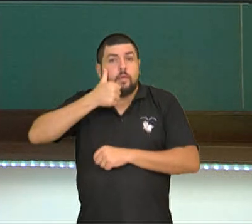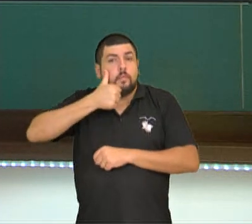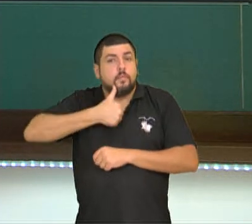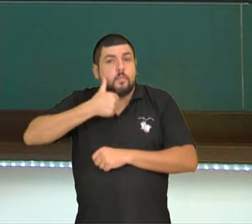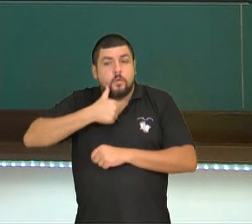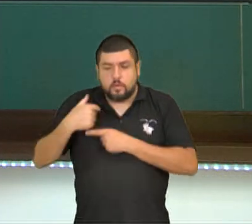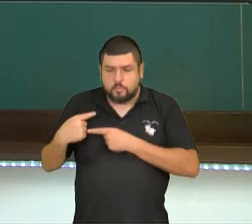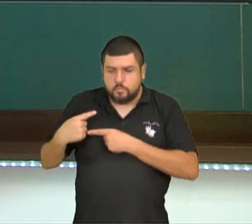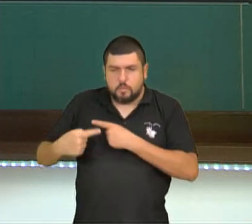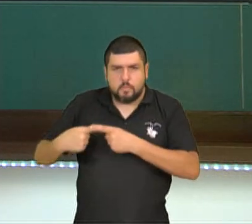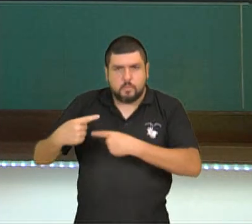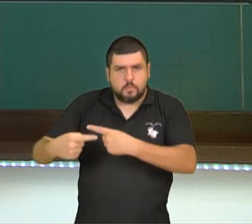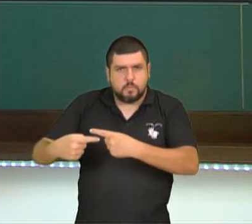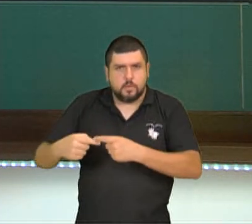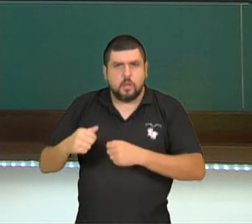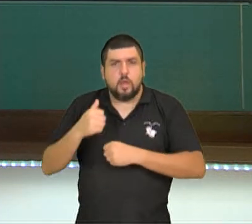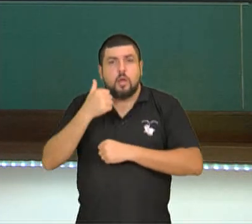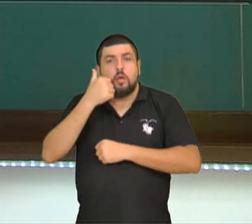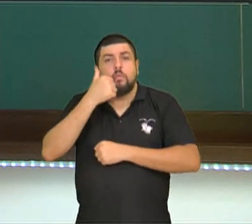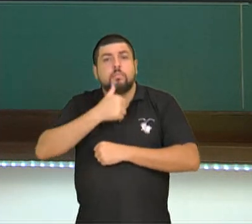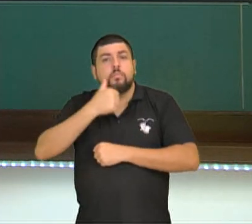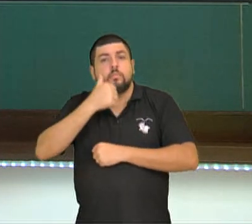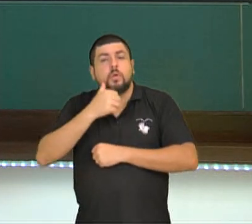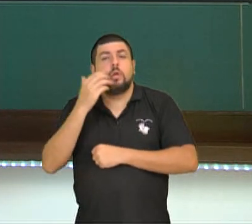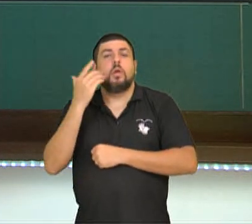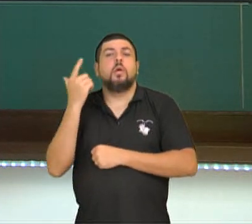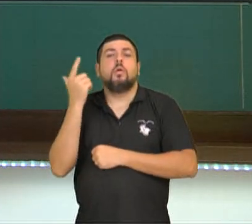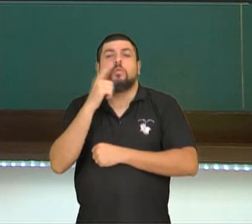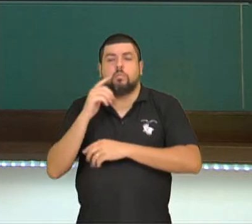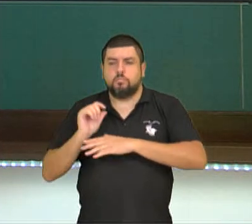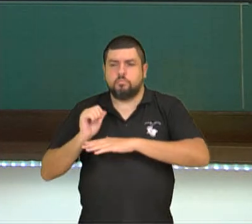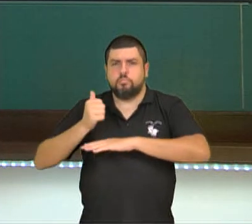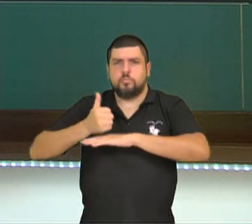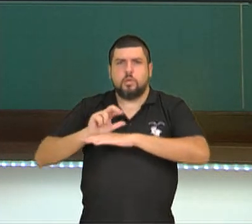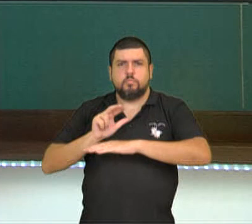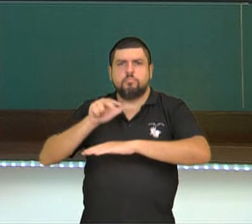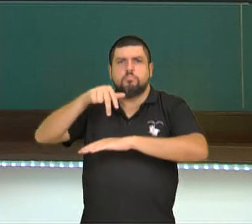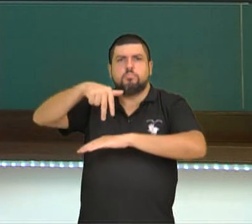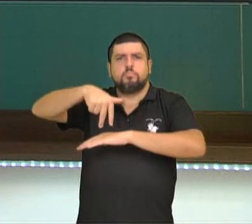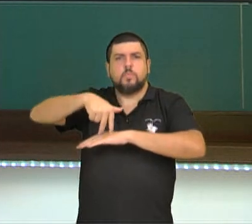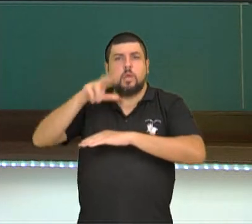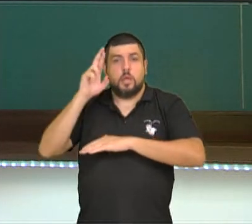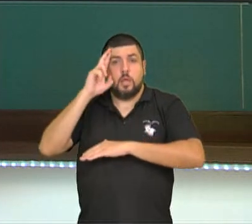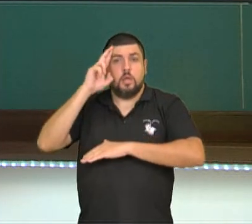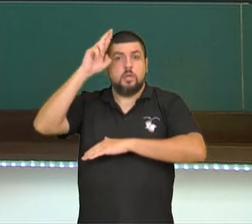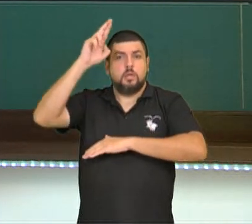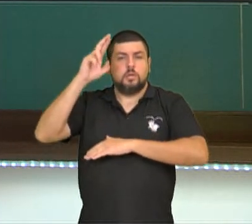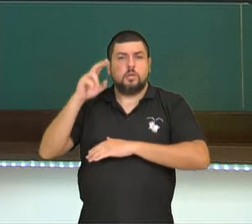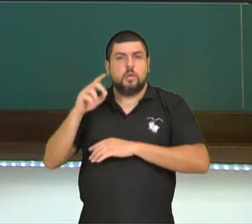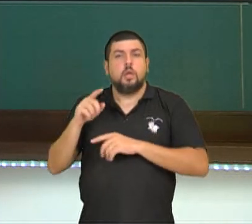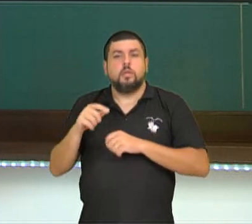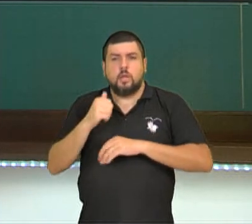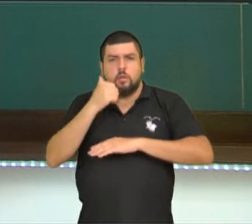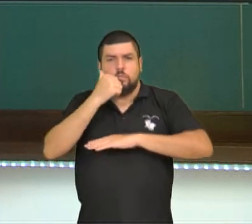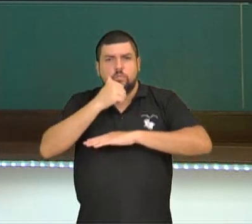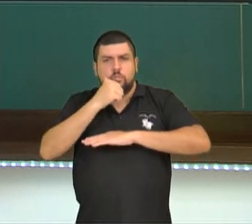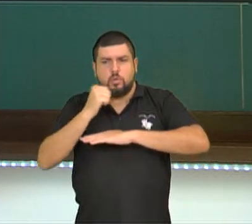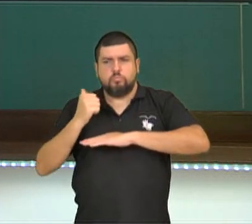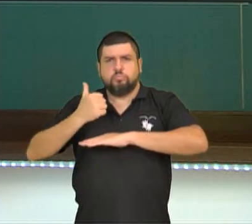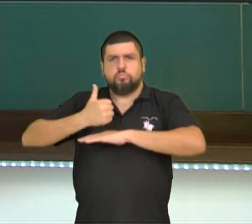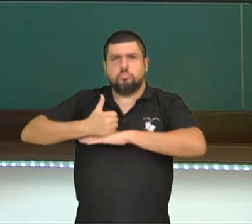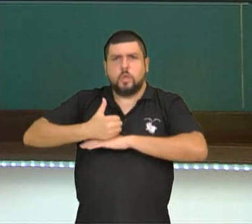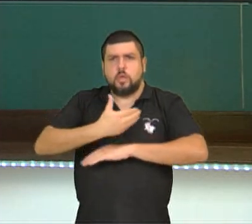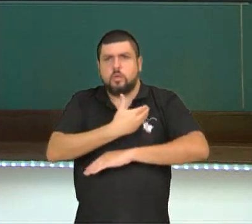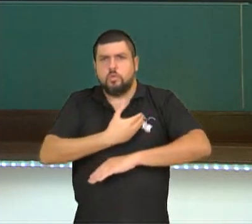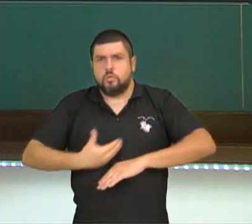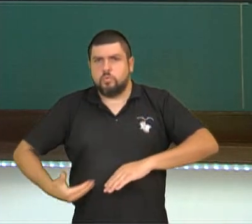importantes na sociedade, cargos de liderança, sacerdotisas, inclusive chefiavam o governo e o exército, com